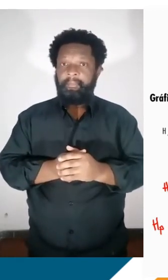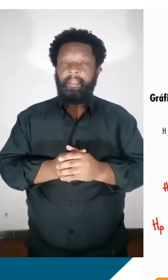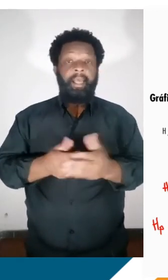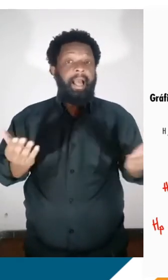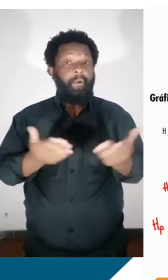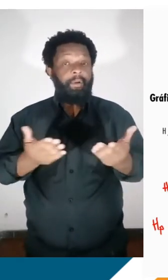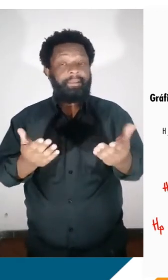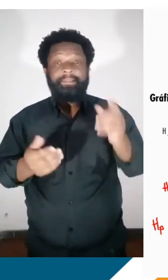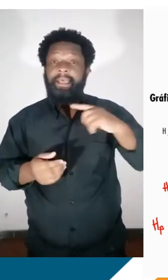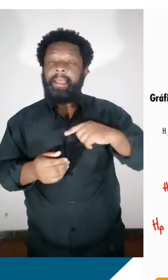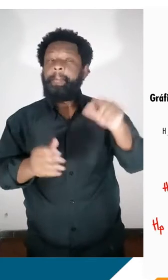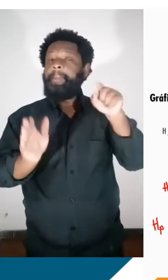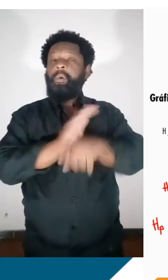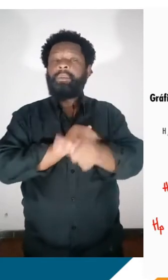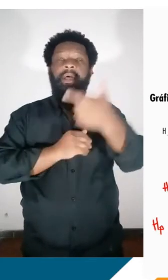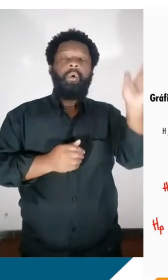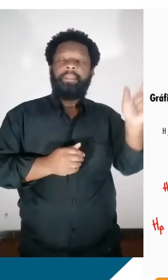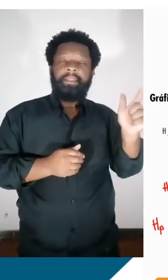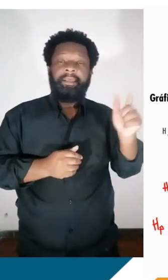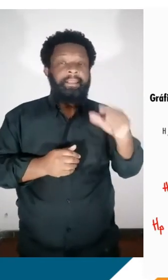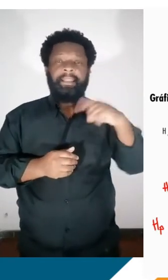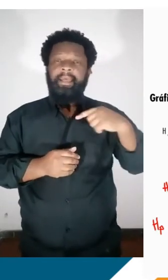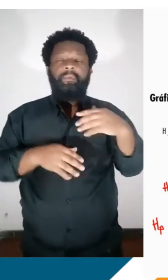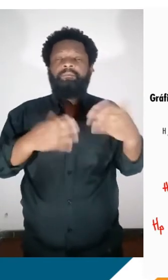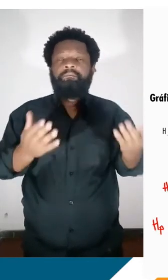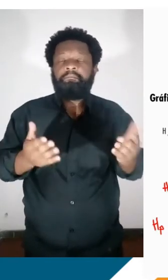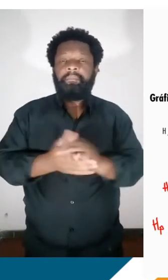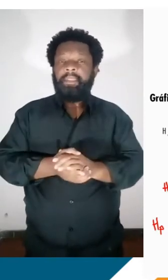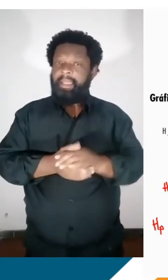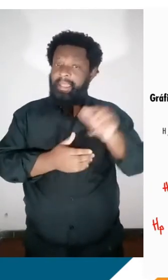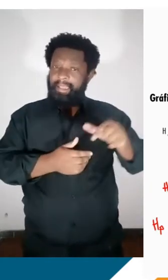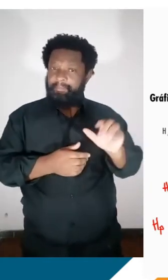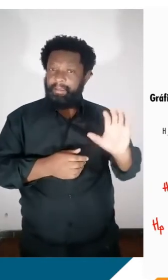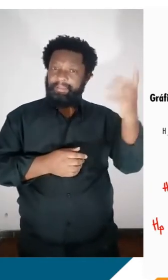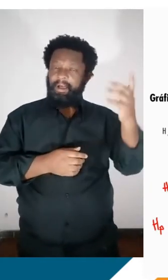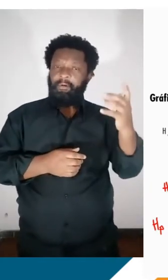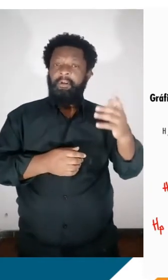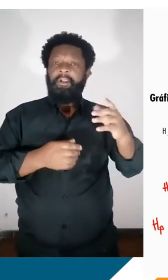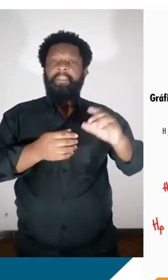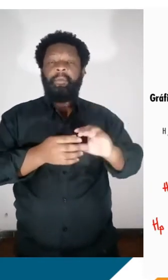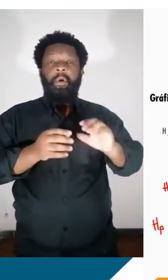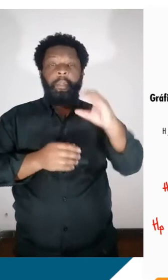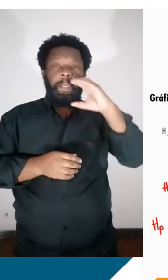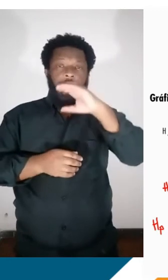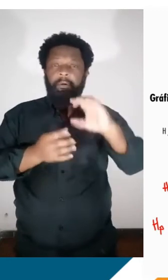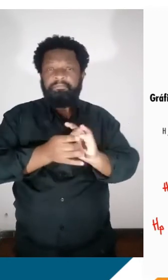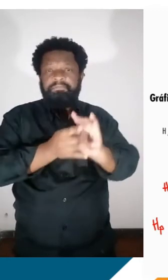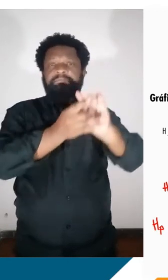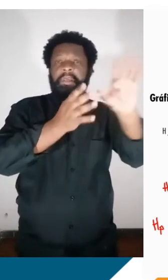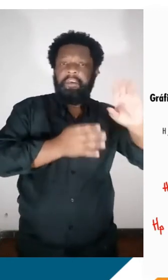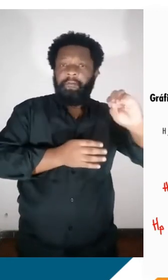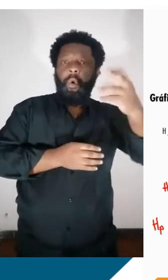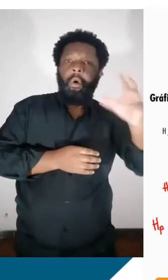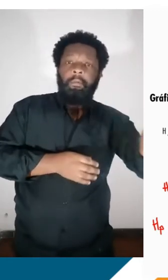Bem, aí a outra pergunta que é feita nesse problema é a seguinte: essa reação libera ou absorve calor? Ela